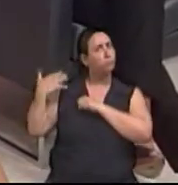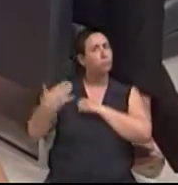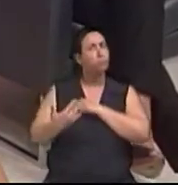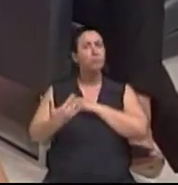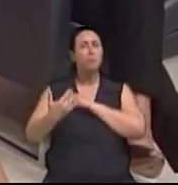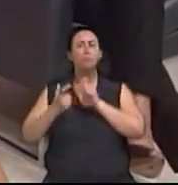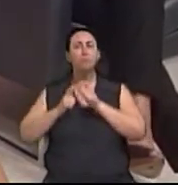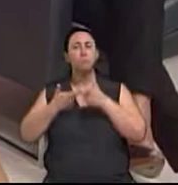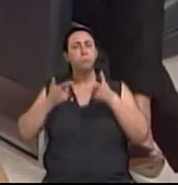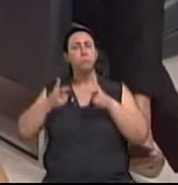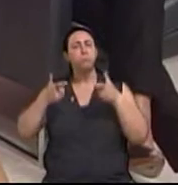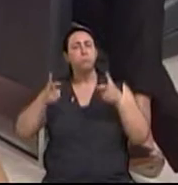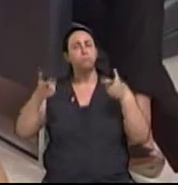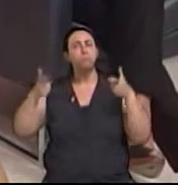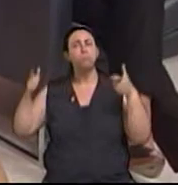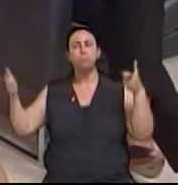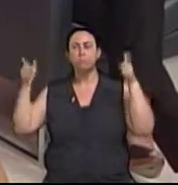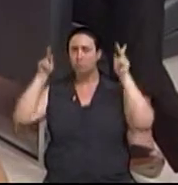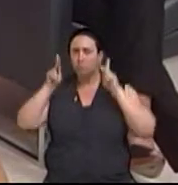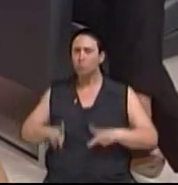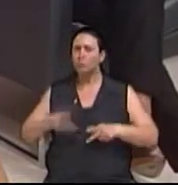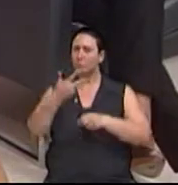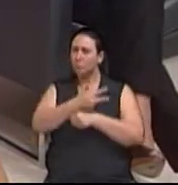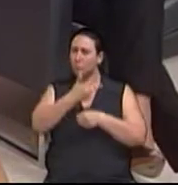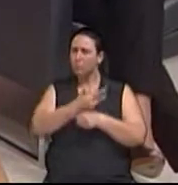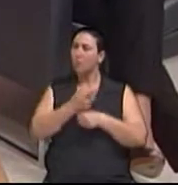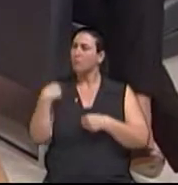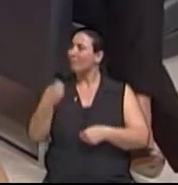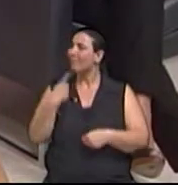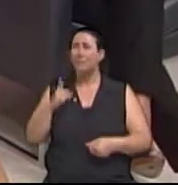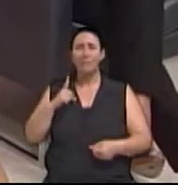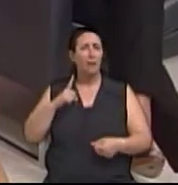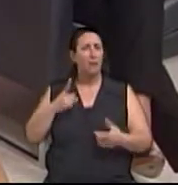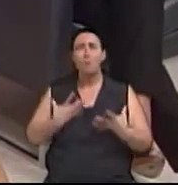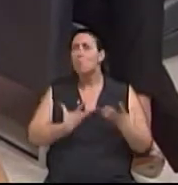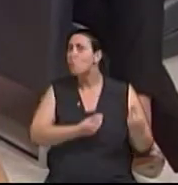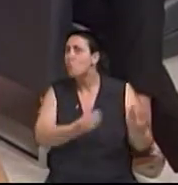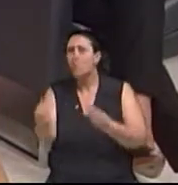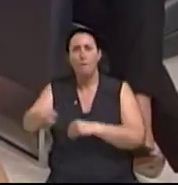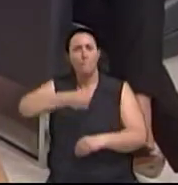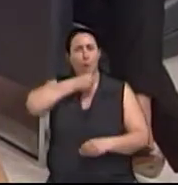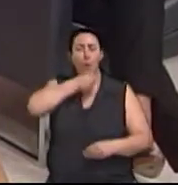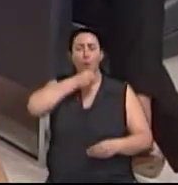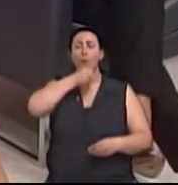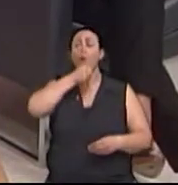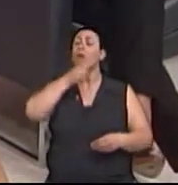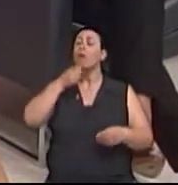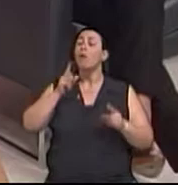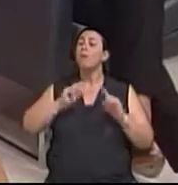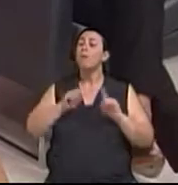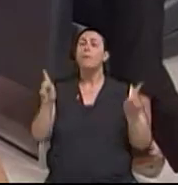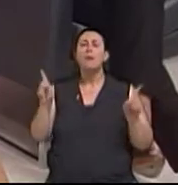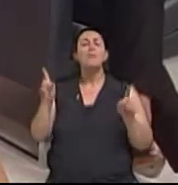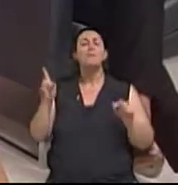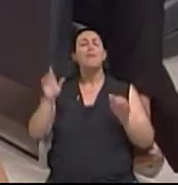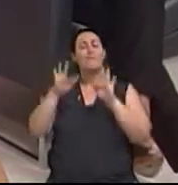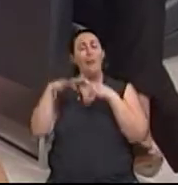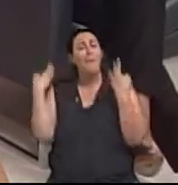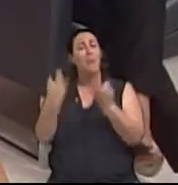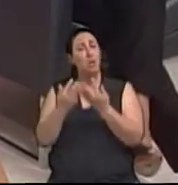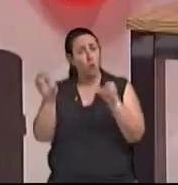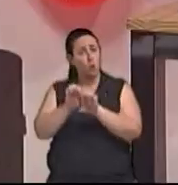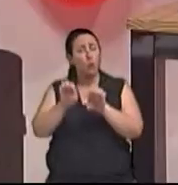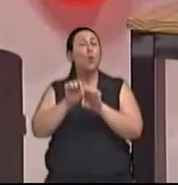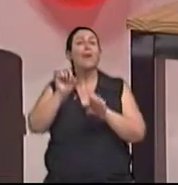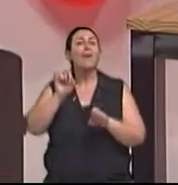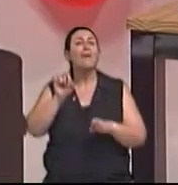ficar mais ainda mais longeva né Nós vamos ter velhos muito velhos mas as famílias ainda tem uma estrutura de que as pessoas